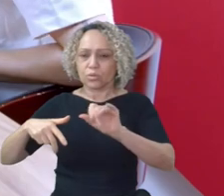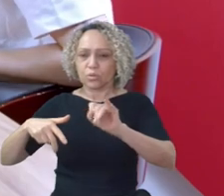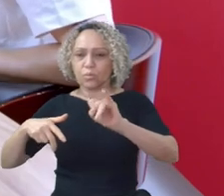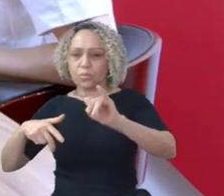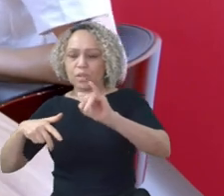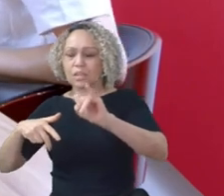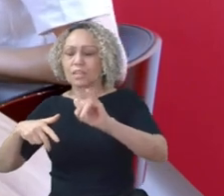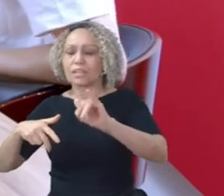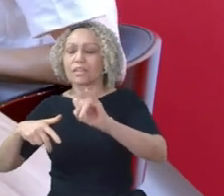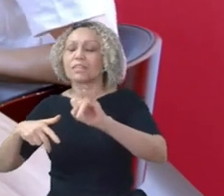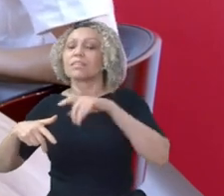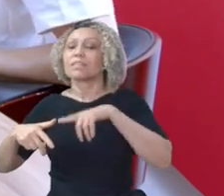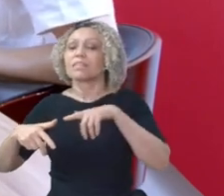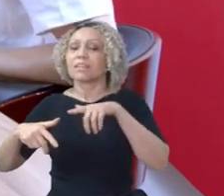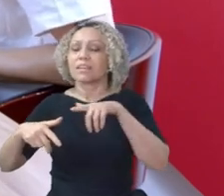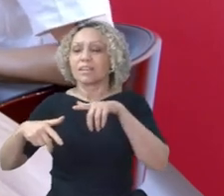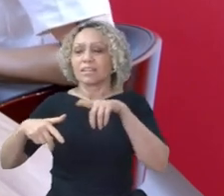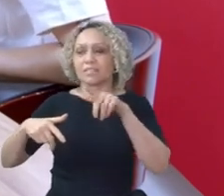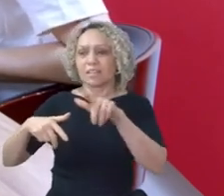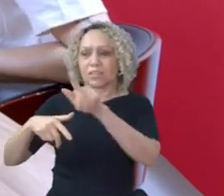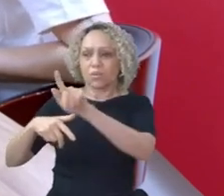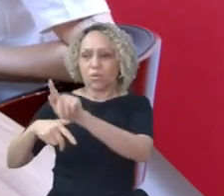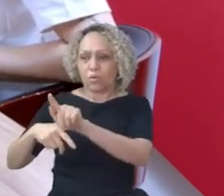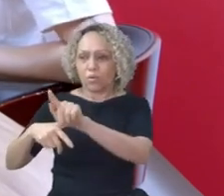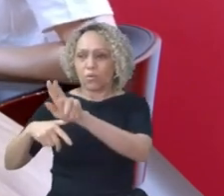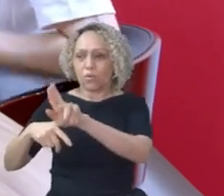mesmo. Gente, tu tá vendo? É por isso que eu gosto